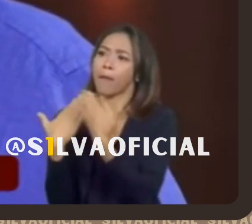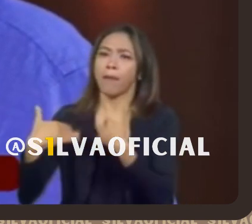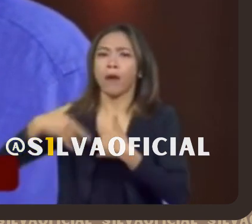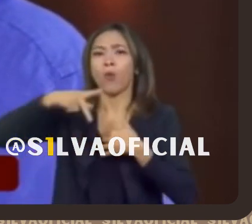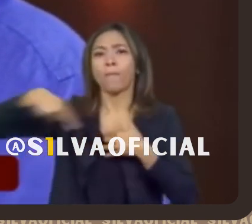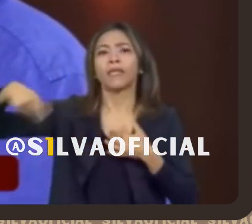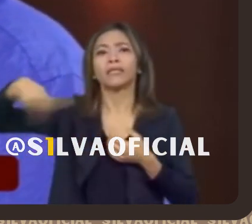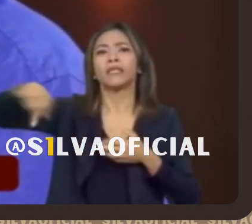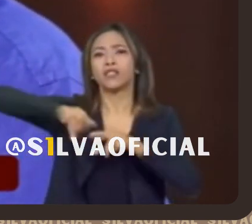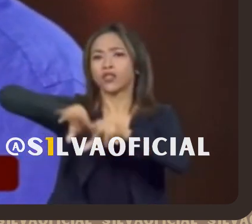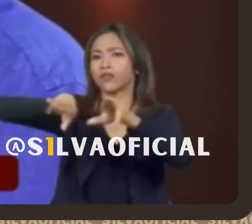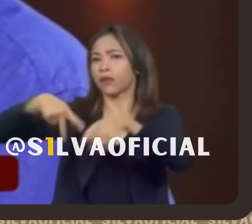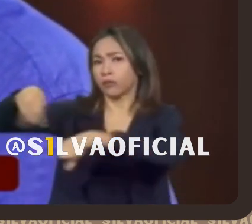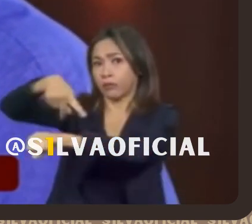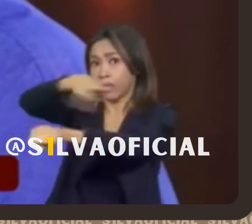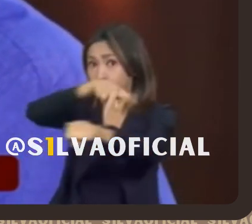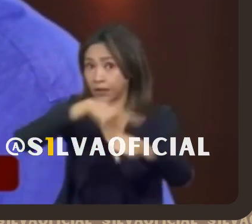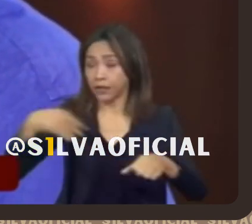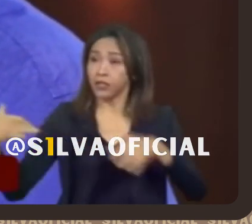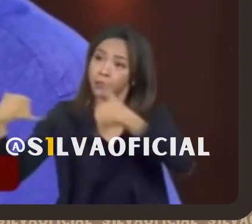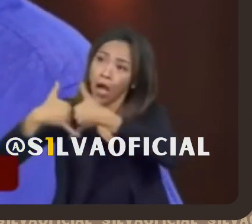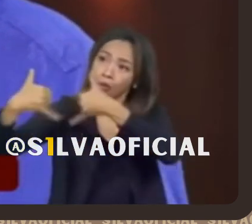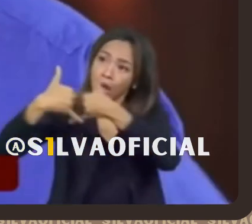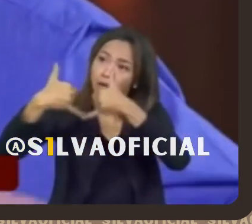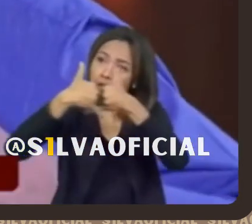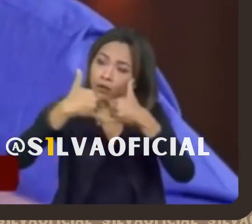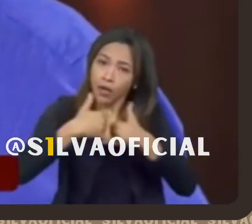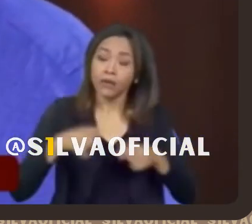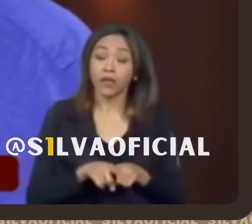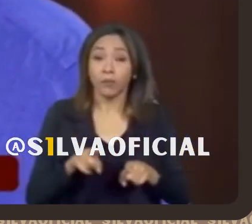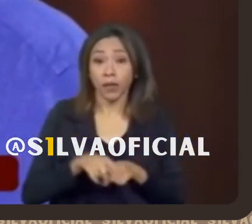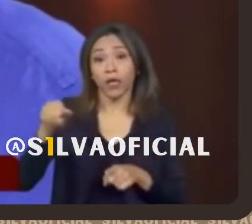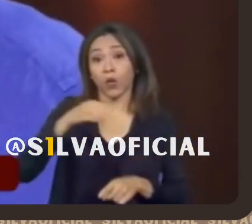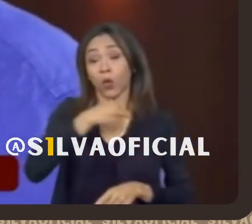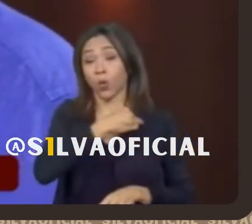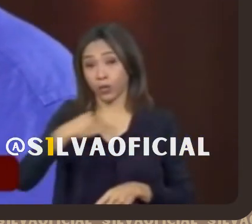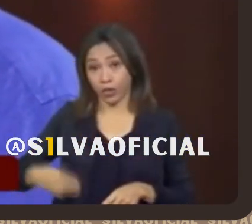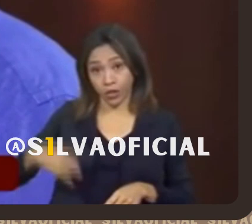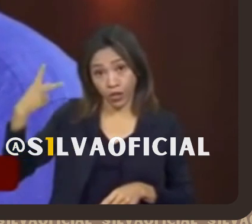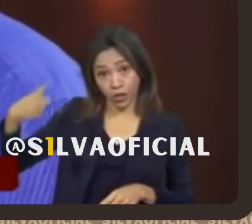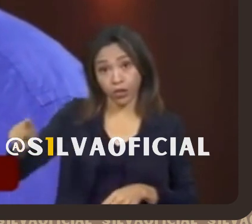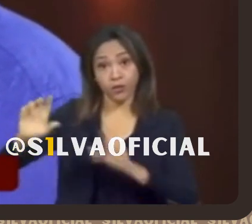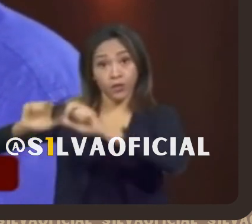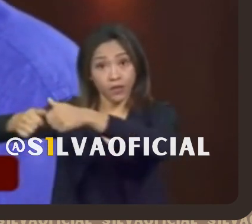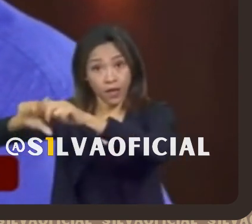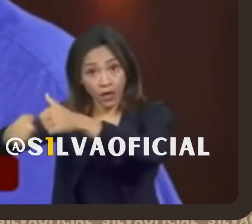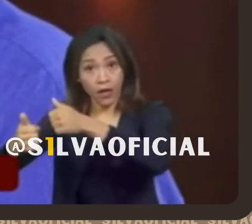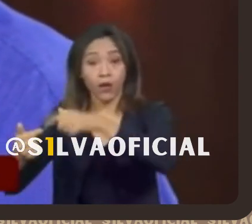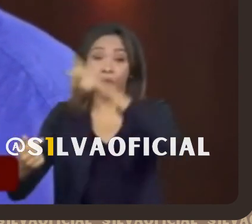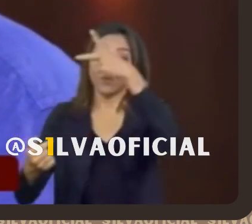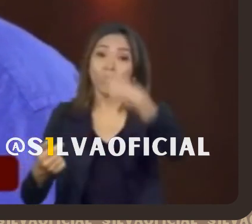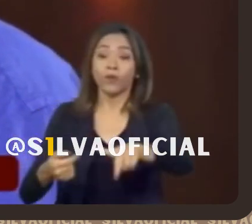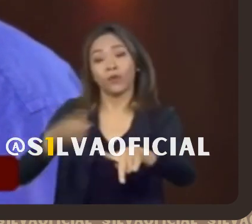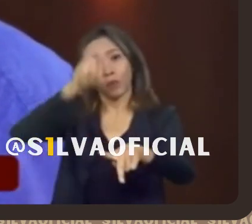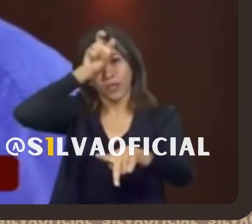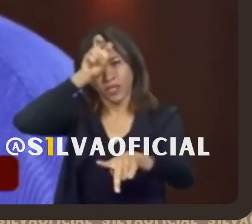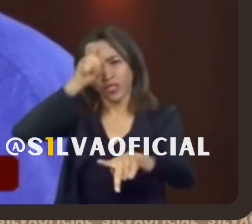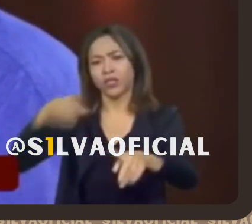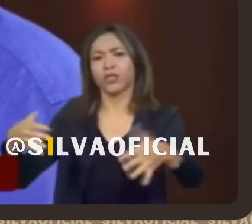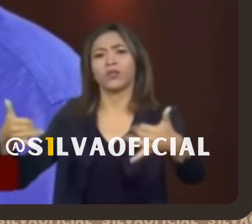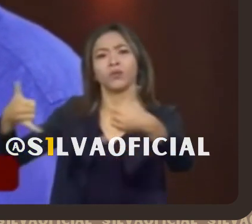exteriores com o ministro da relações do estor de Israel com do Egito era muita conversa e na verdade de pouca